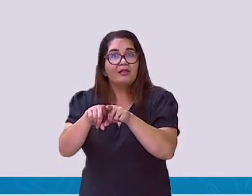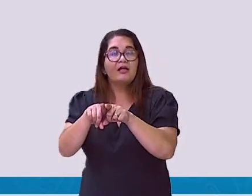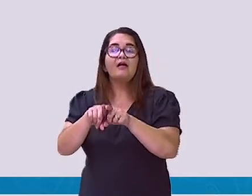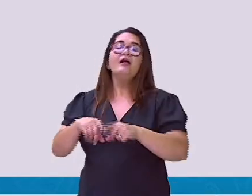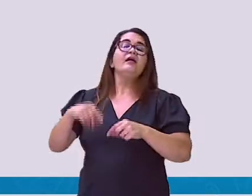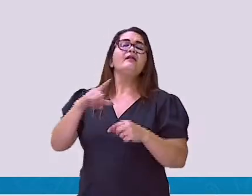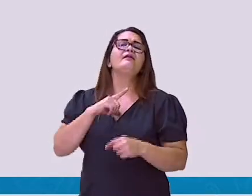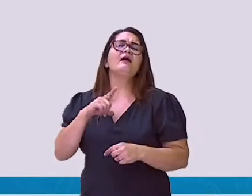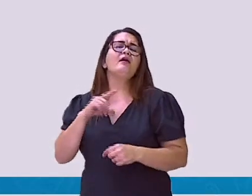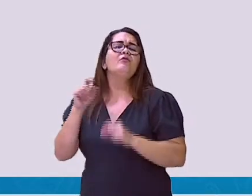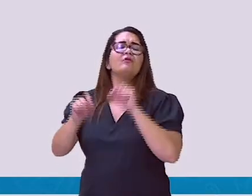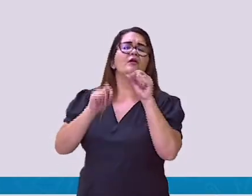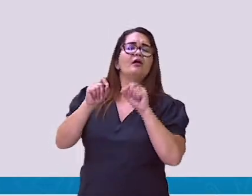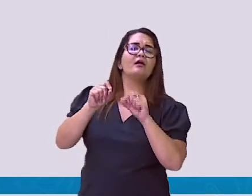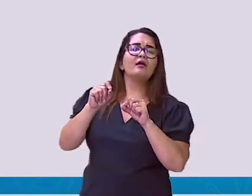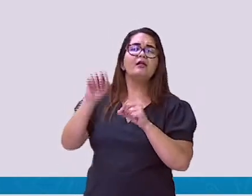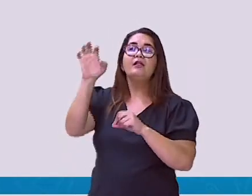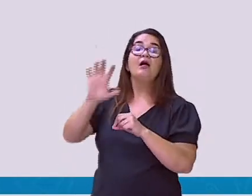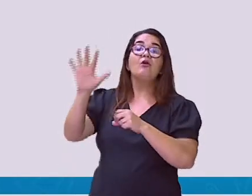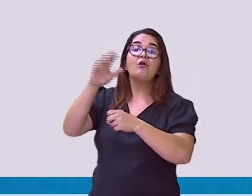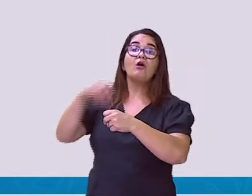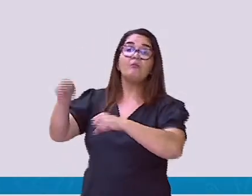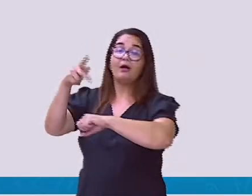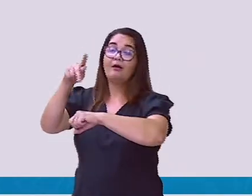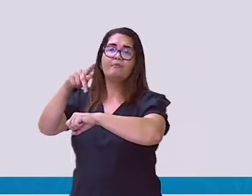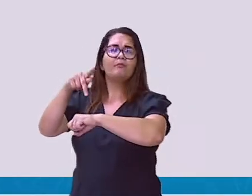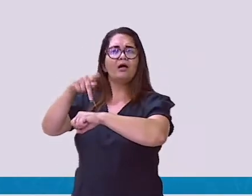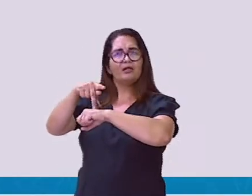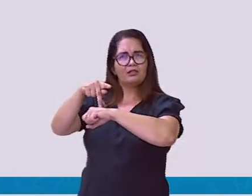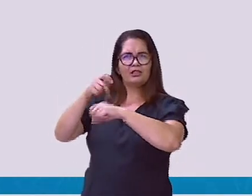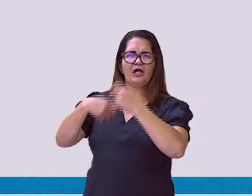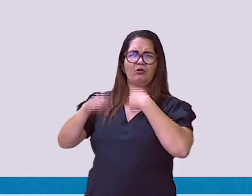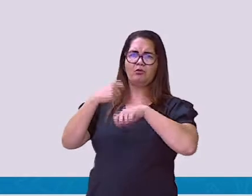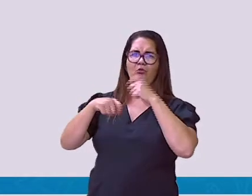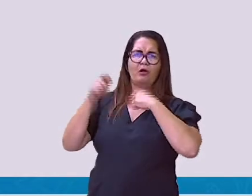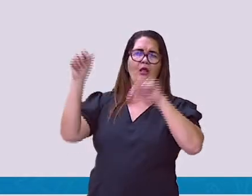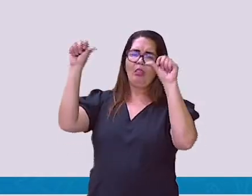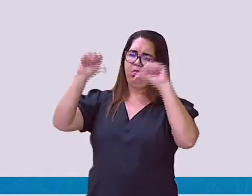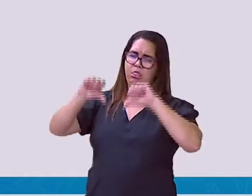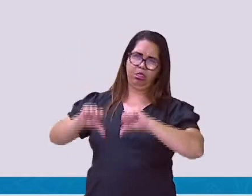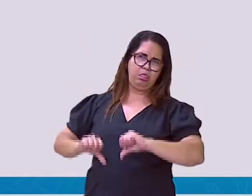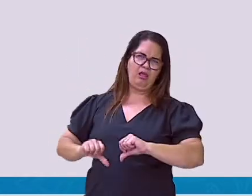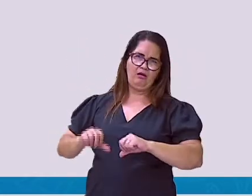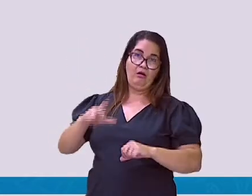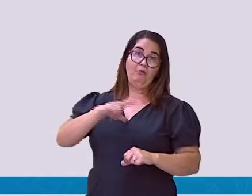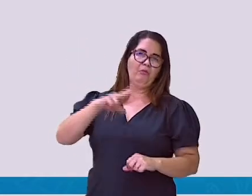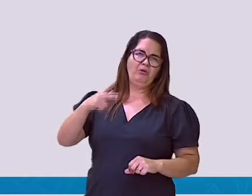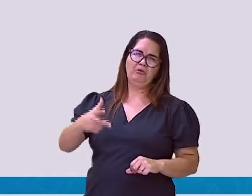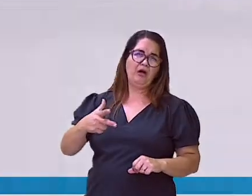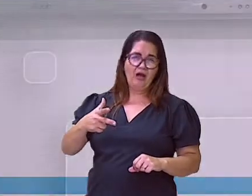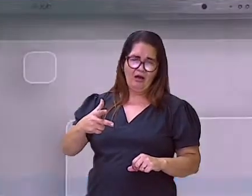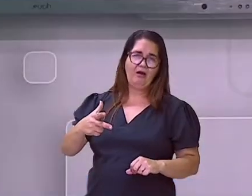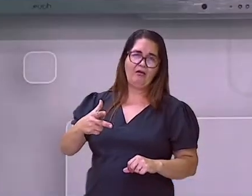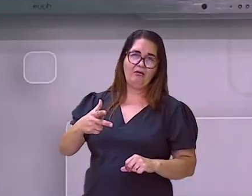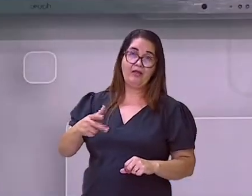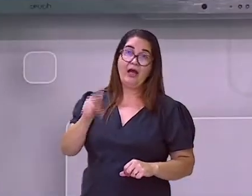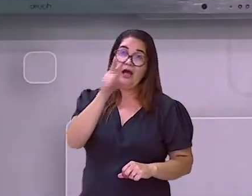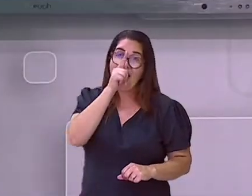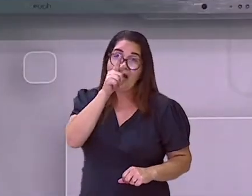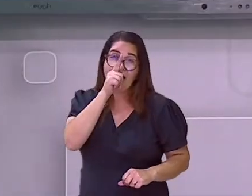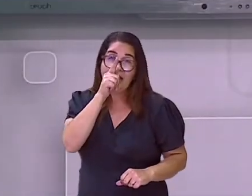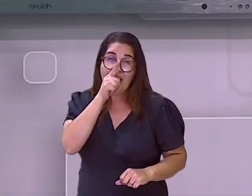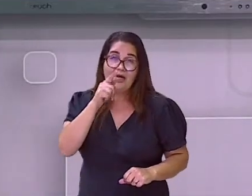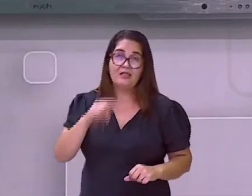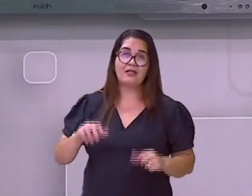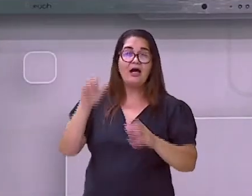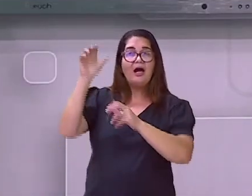com economias menos dinâmicas. Nós já falamos sobre eles. Portugal, Espanha, a Grécia. E também